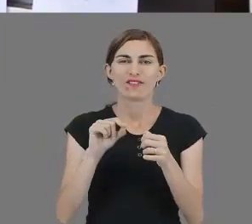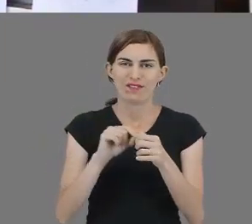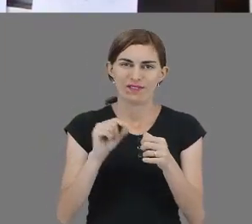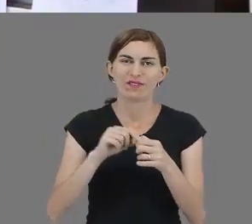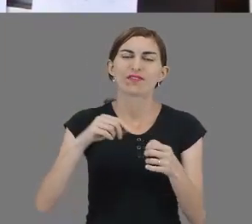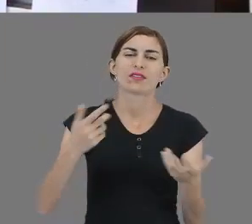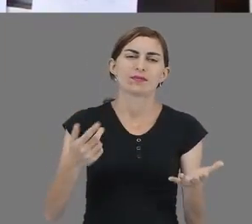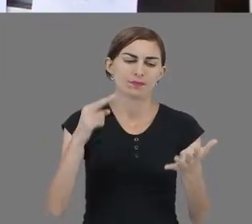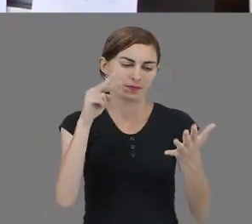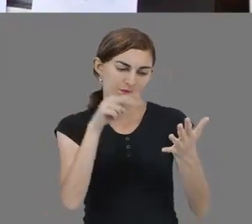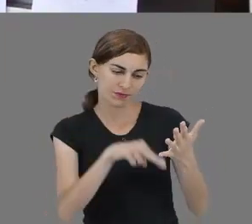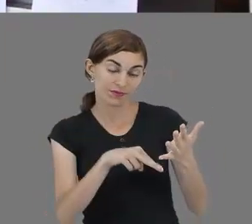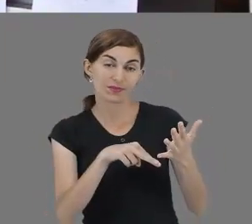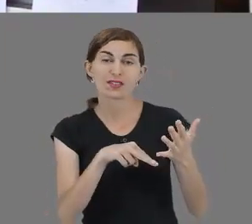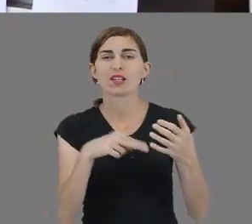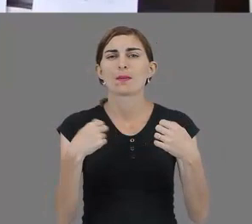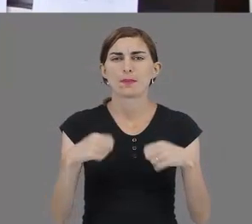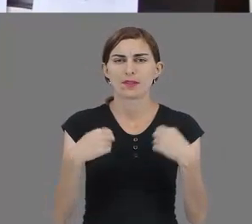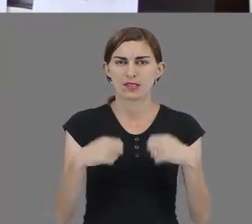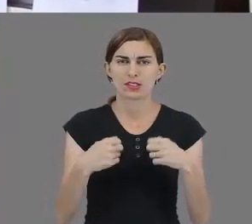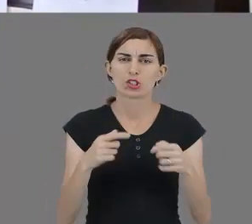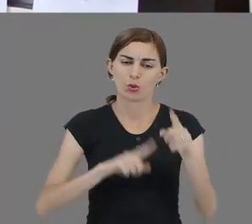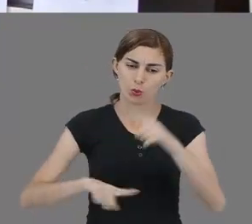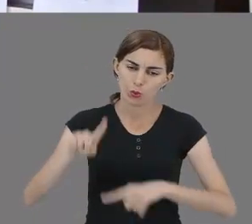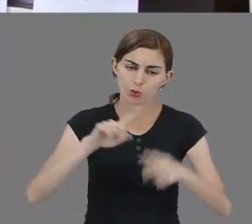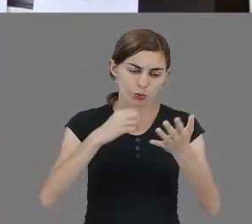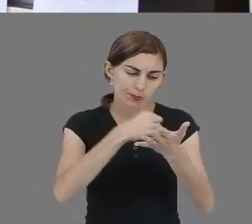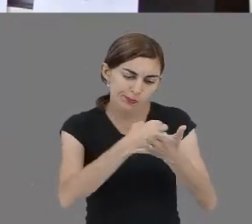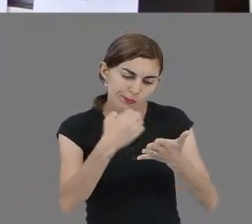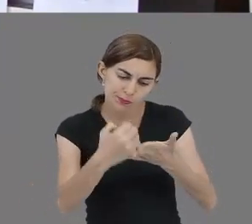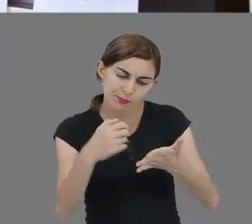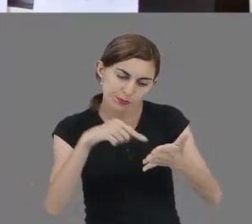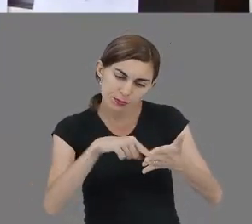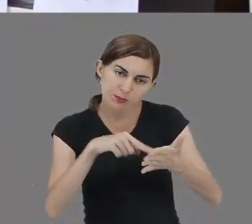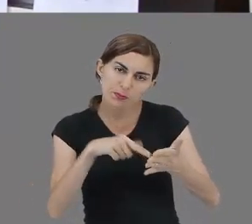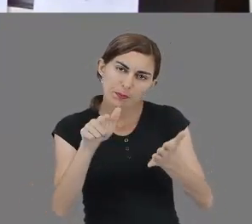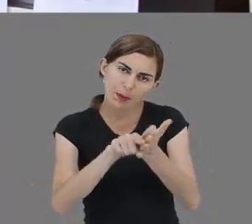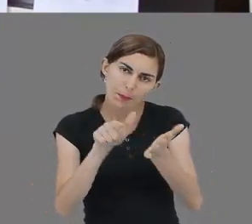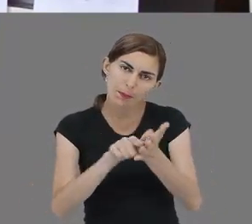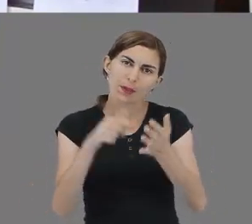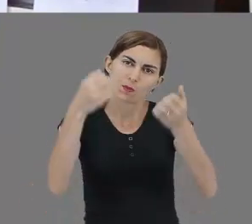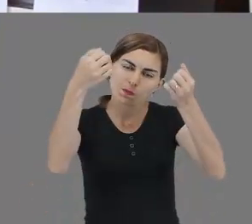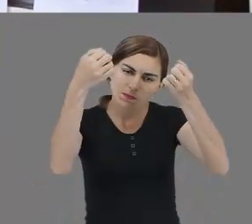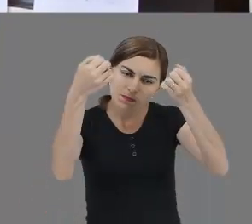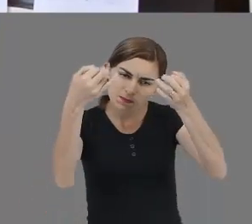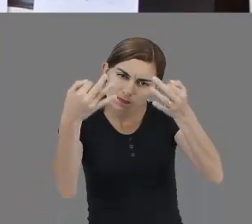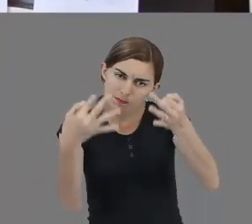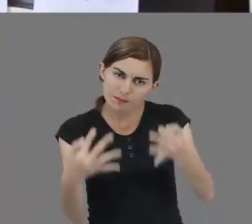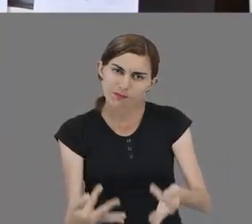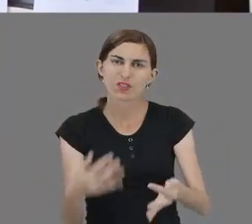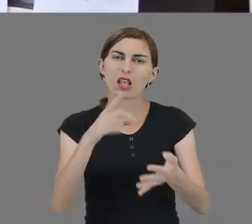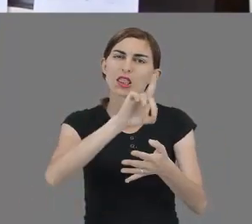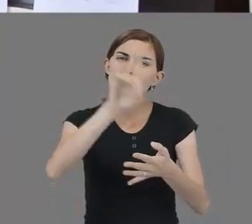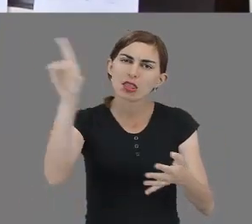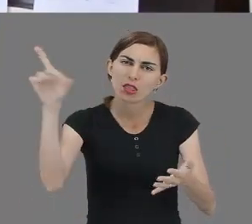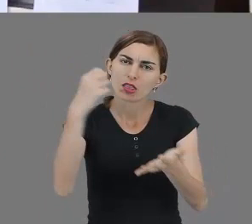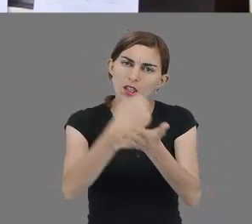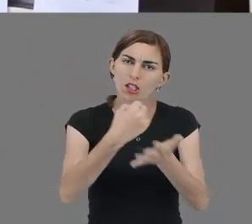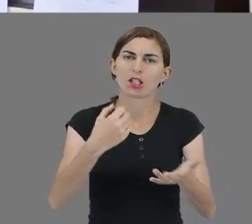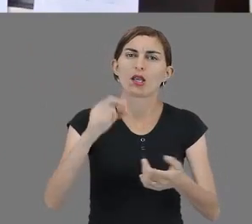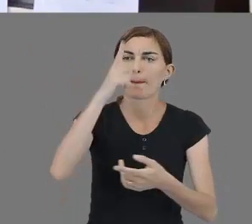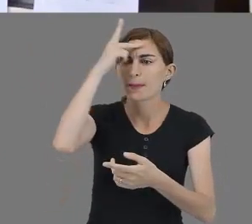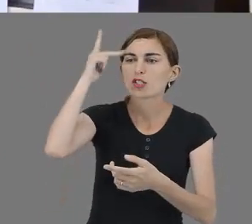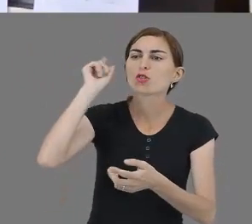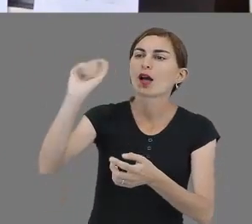aceite desse bem, você vai dar entrada no seu controle. É necessário que ele esteja muito bem especificado, com data,